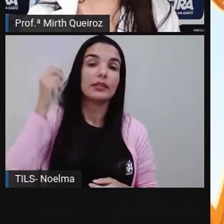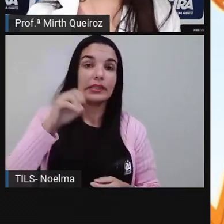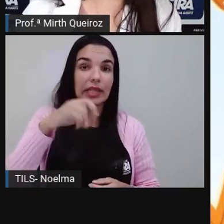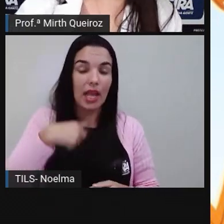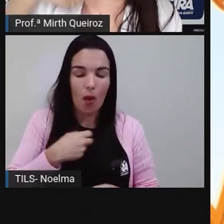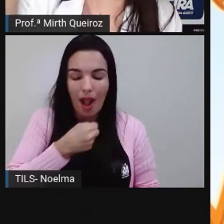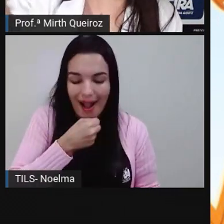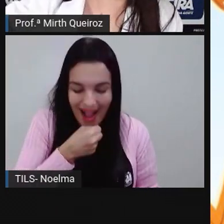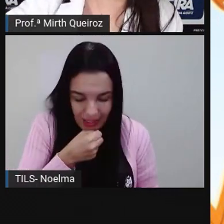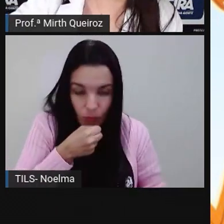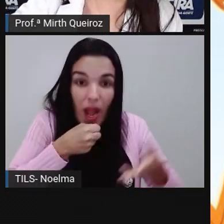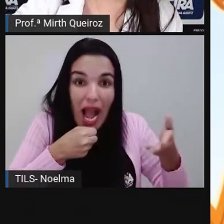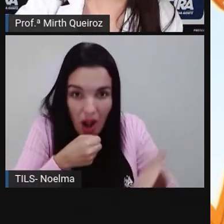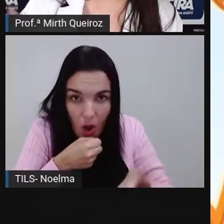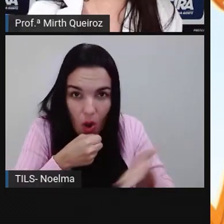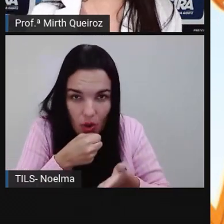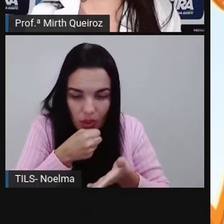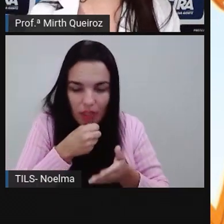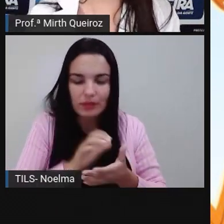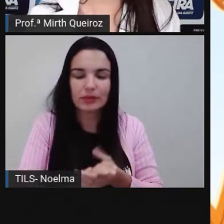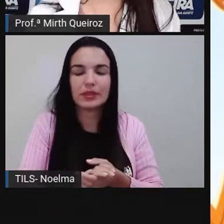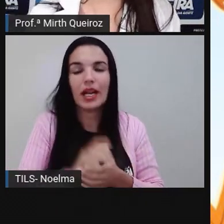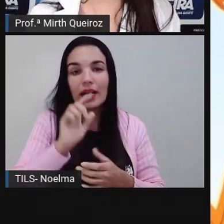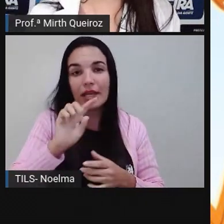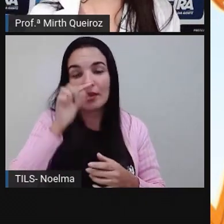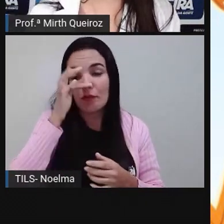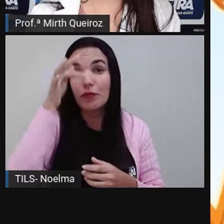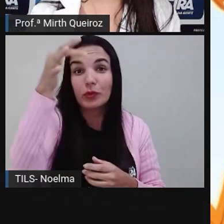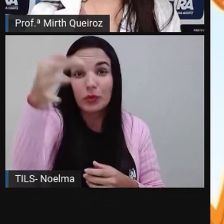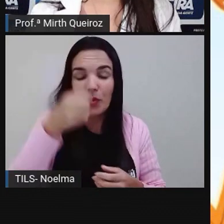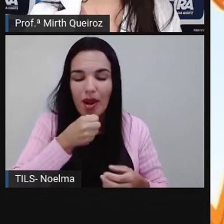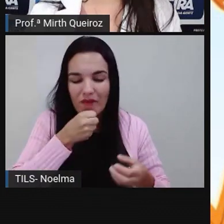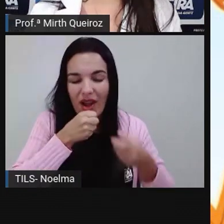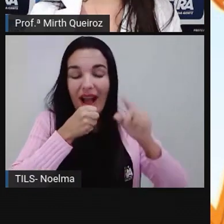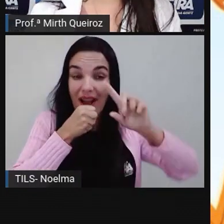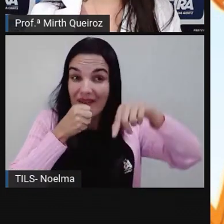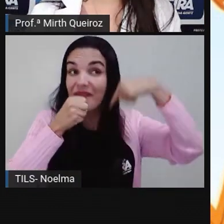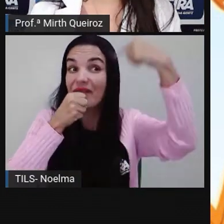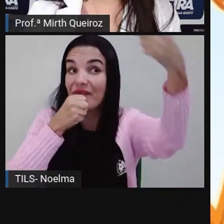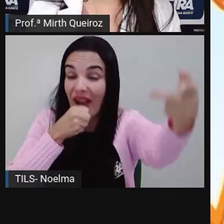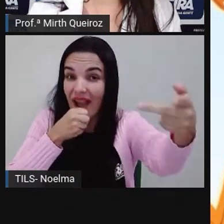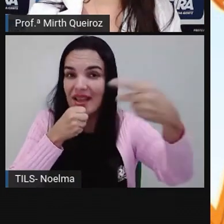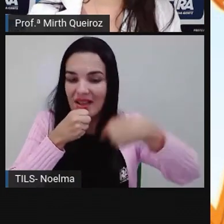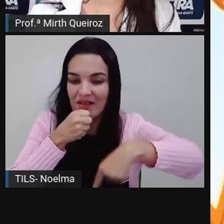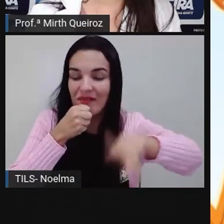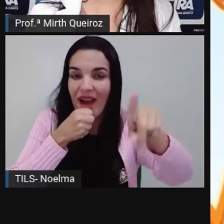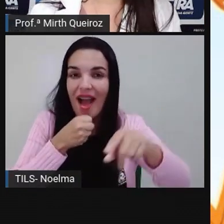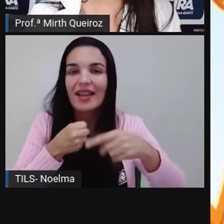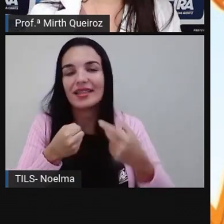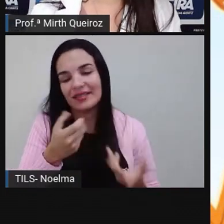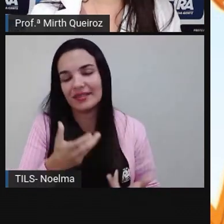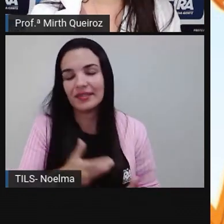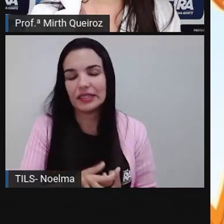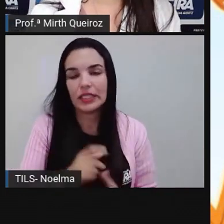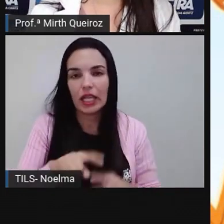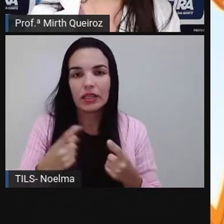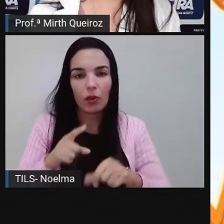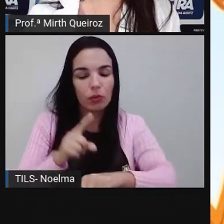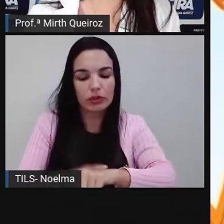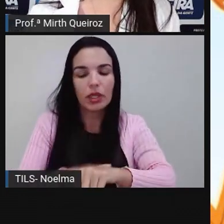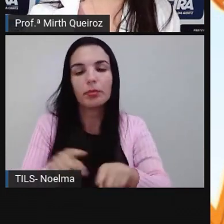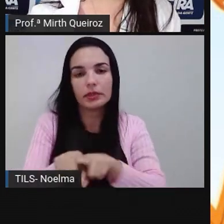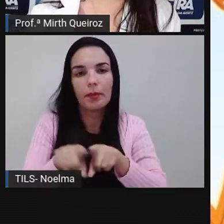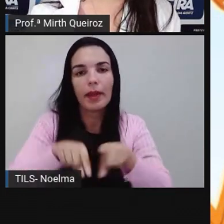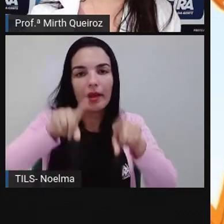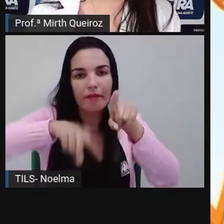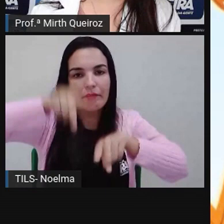presente. Eu cantarei, é futuro, certo? Então, os verbos eles vão variar aí de acordo com o tempo também.